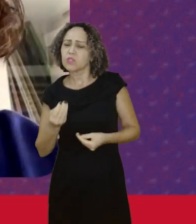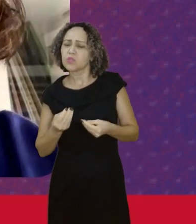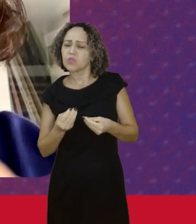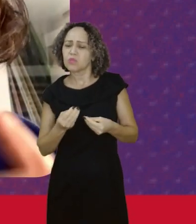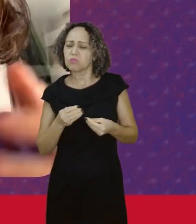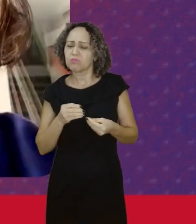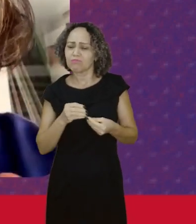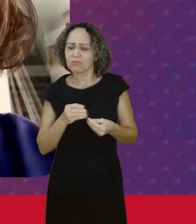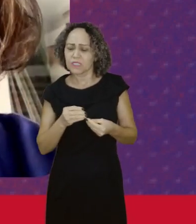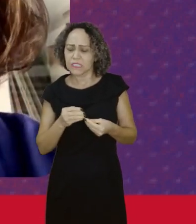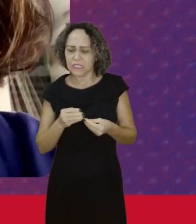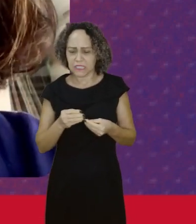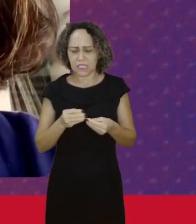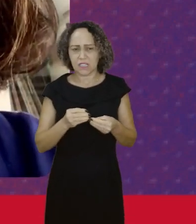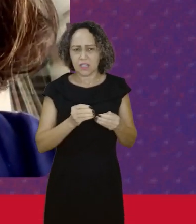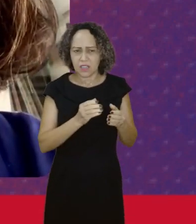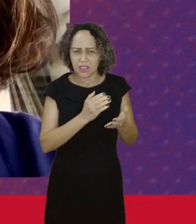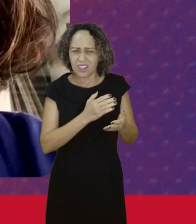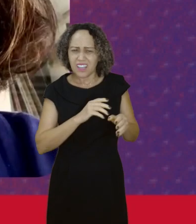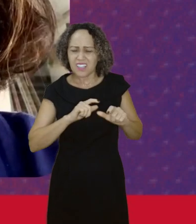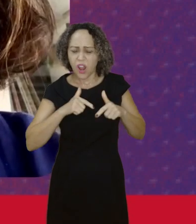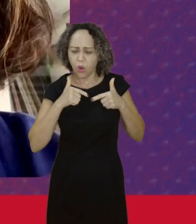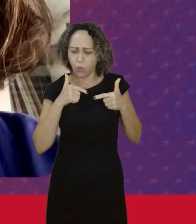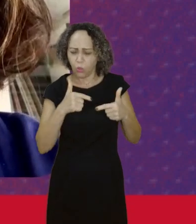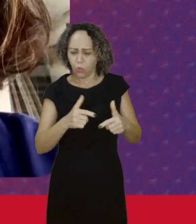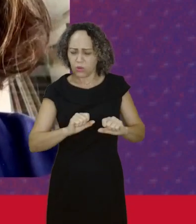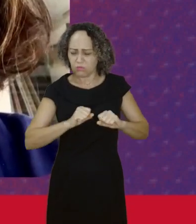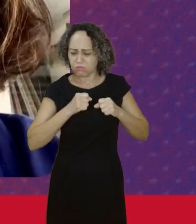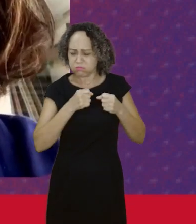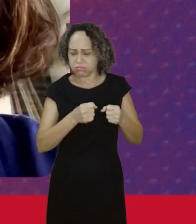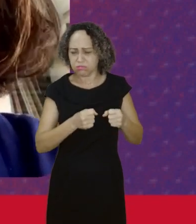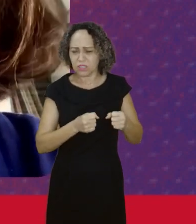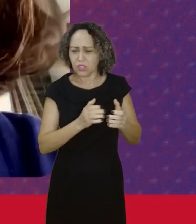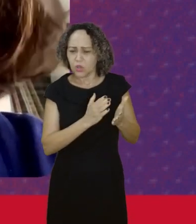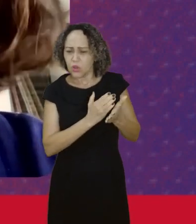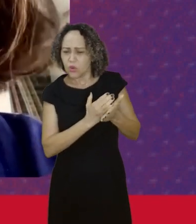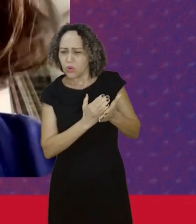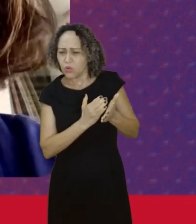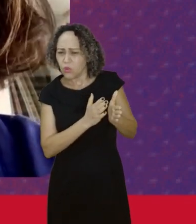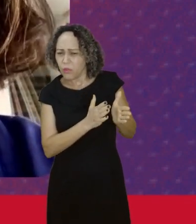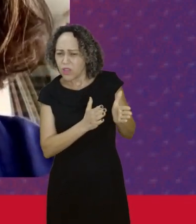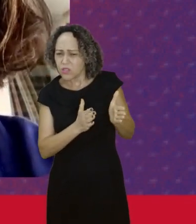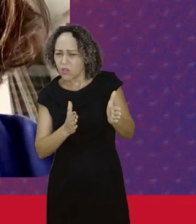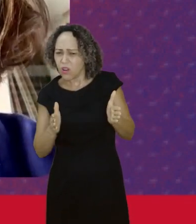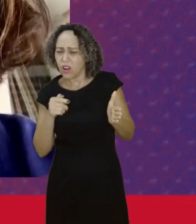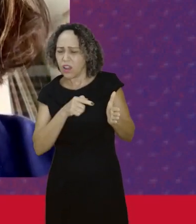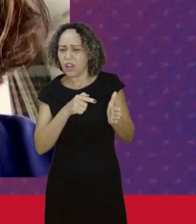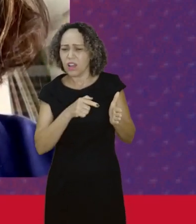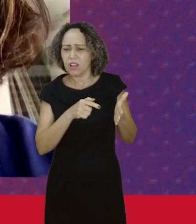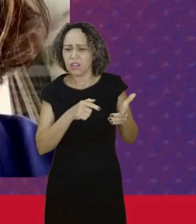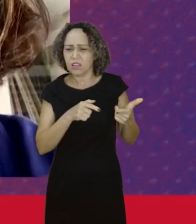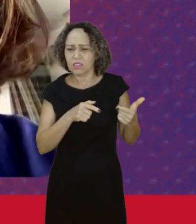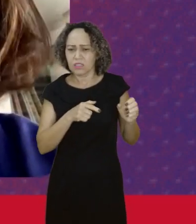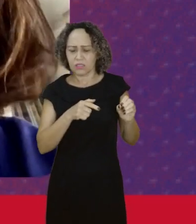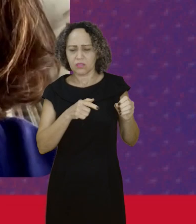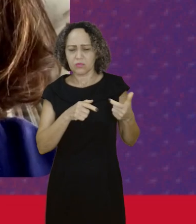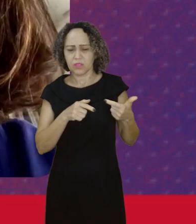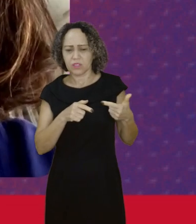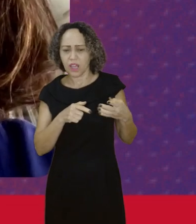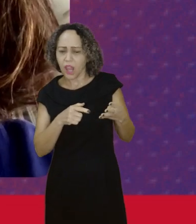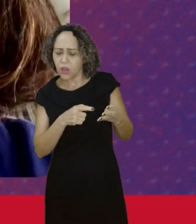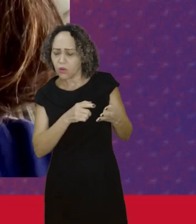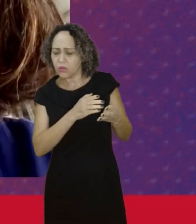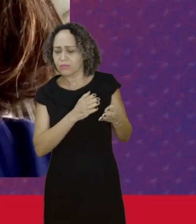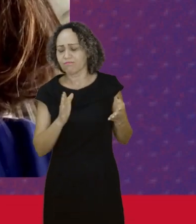batalha travada a partir de 2014 tornou proibitivo nos textos que tratam da educação a abordagem